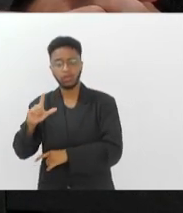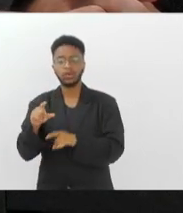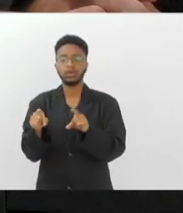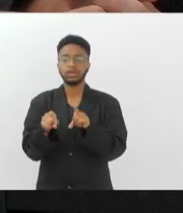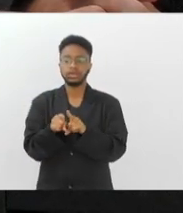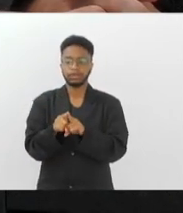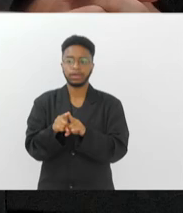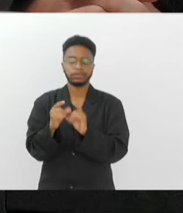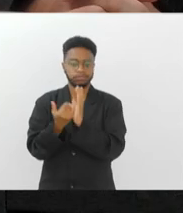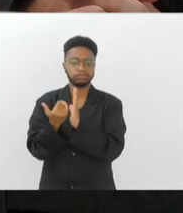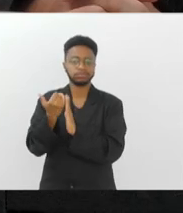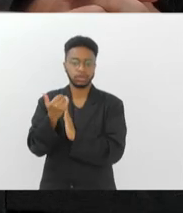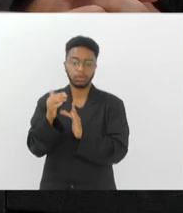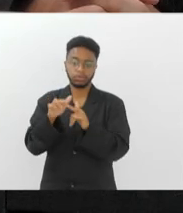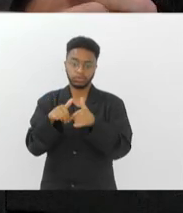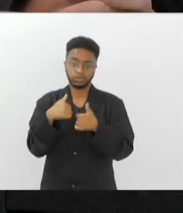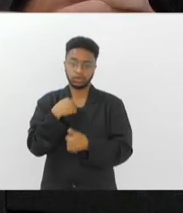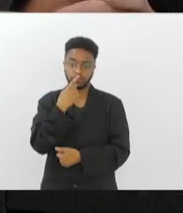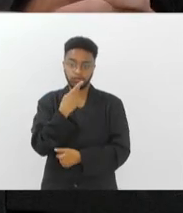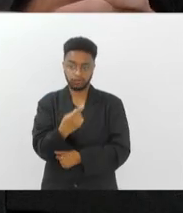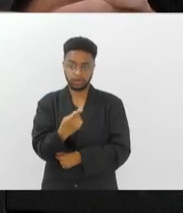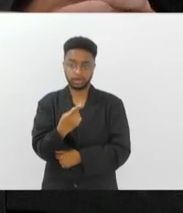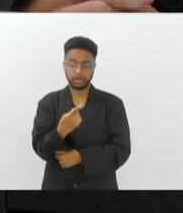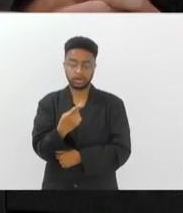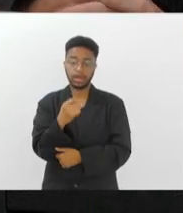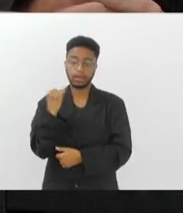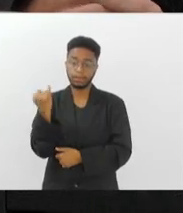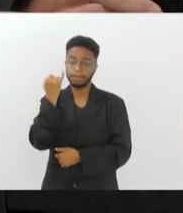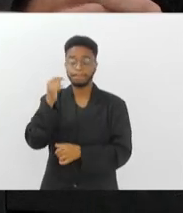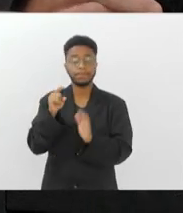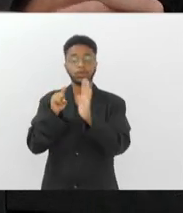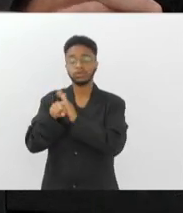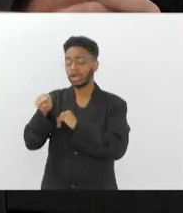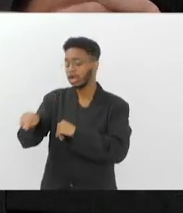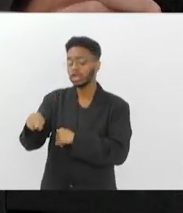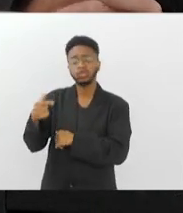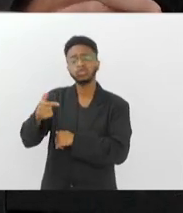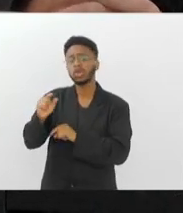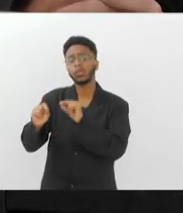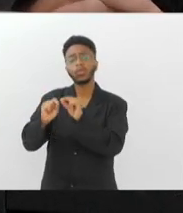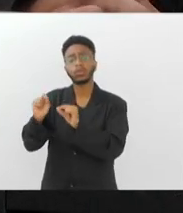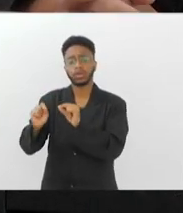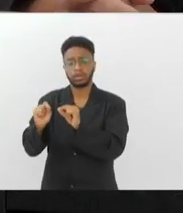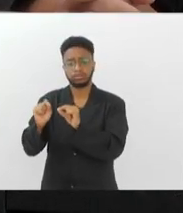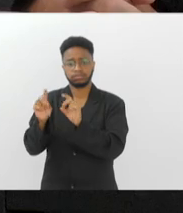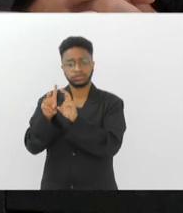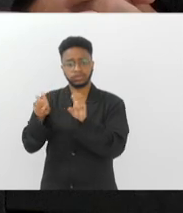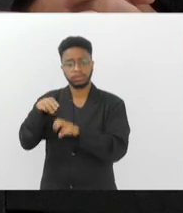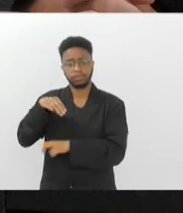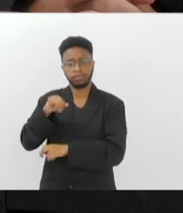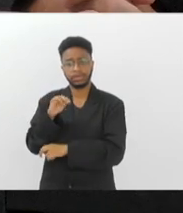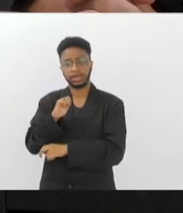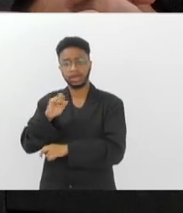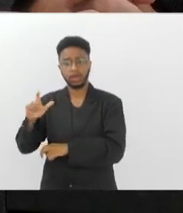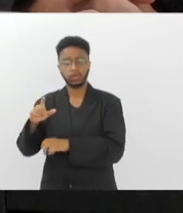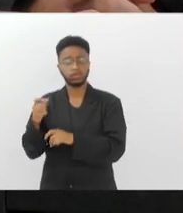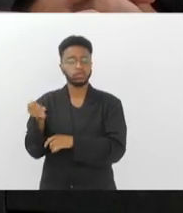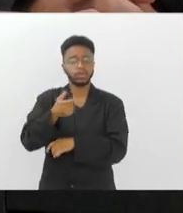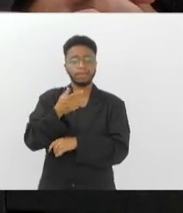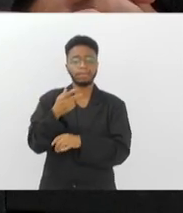são abundantes, por isso é que eu digo, mais vale perguntar o que é que Angola não tem em termos de recursos minerais do que perguntar o que é que